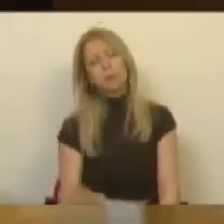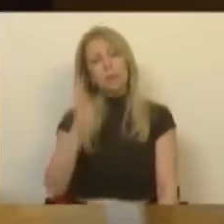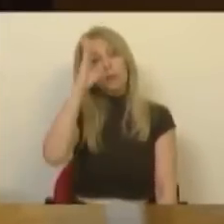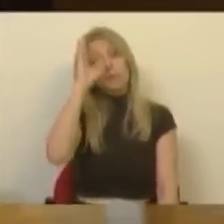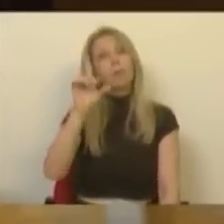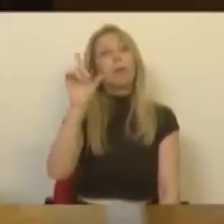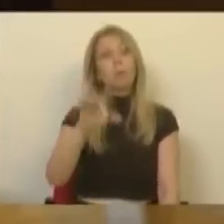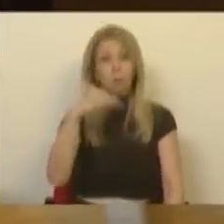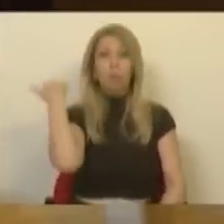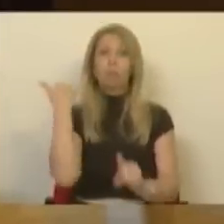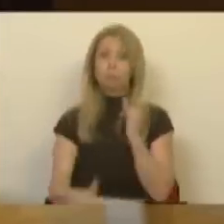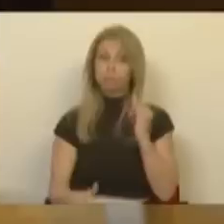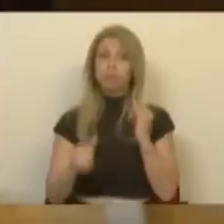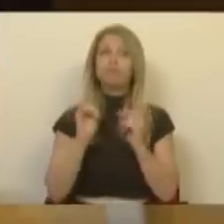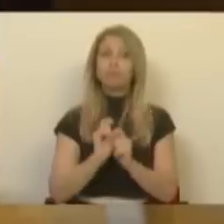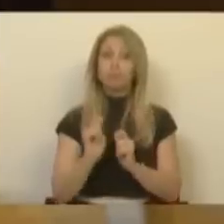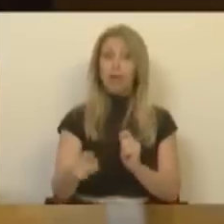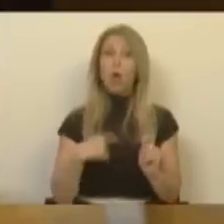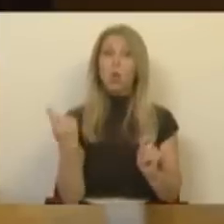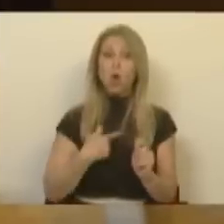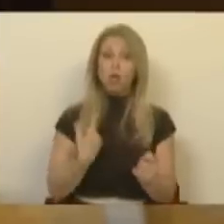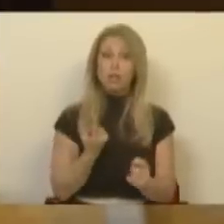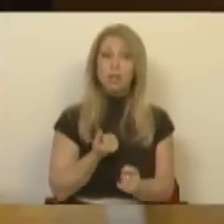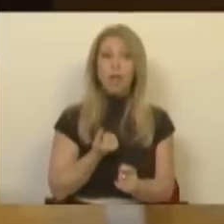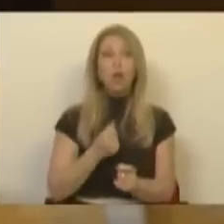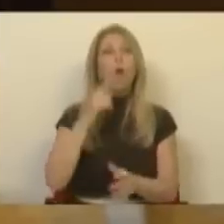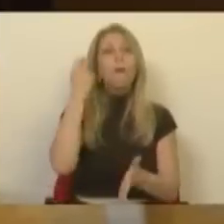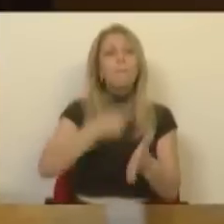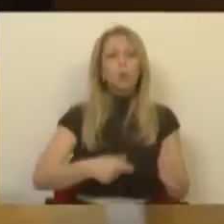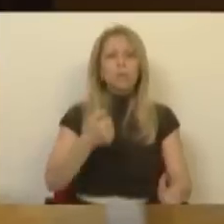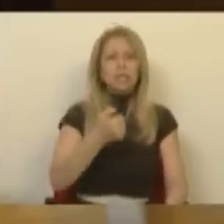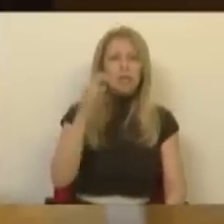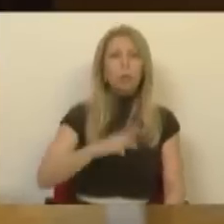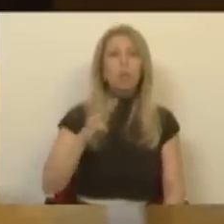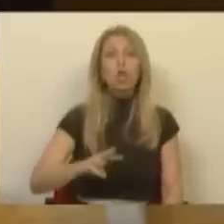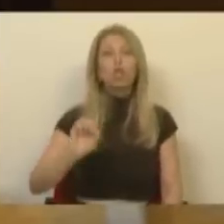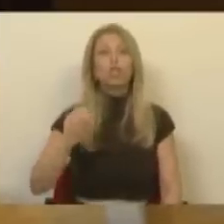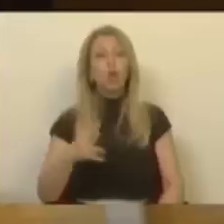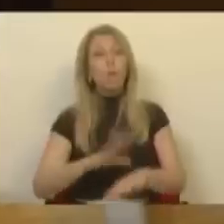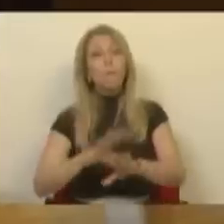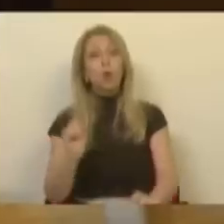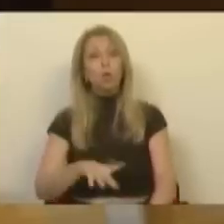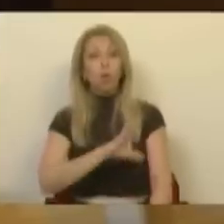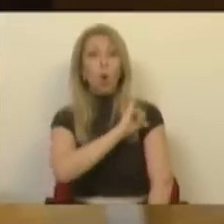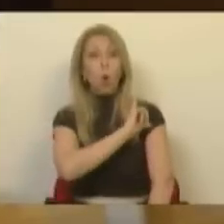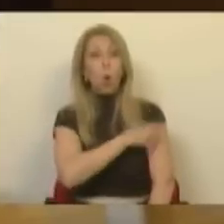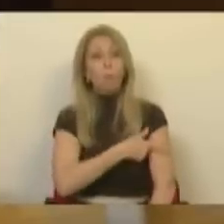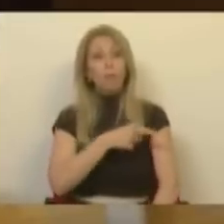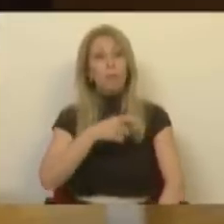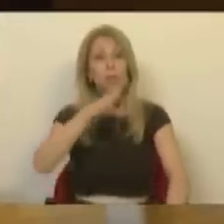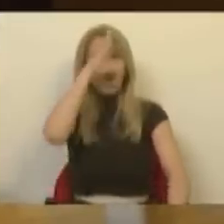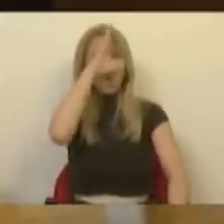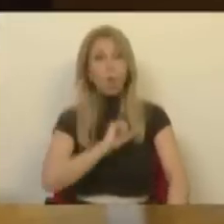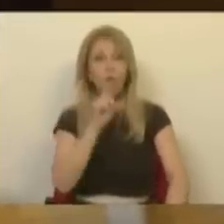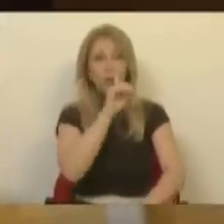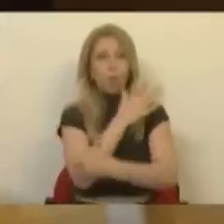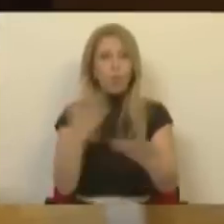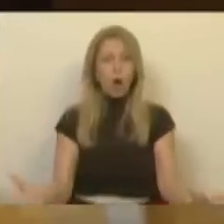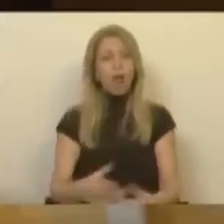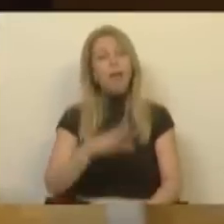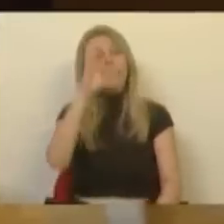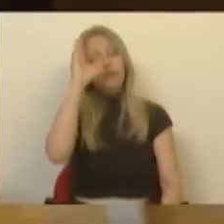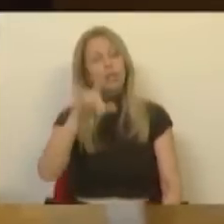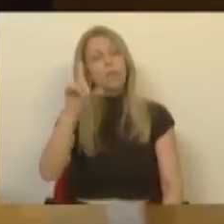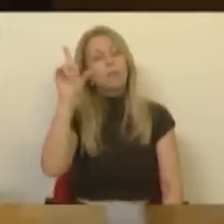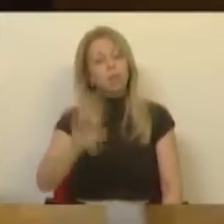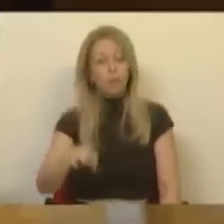sabemos que arriscamos pagar com o nosso dinheiro uma multa de 5 milhões de Euros por incompetência governamental mas sabemos também porque Fernando